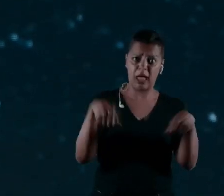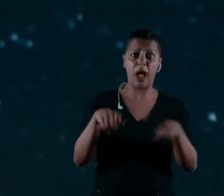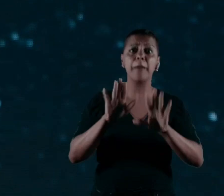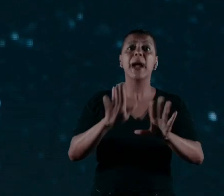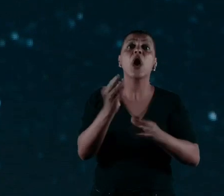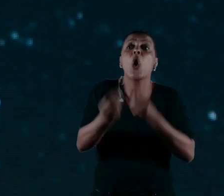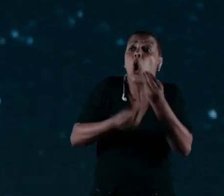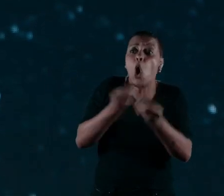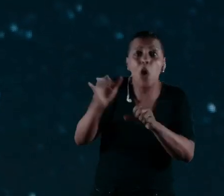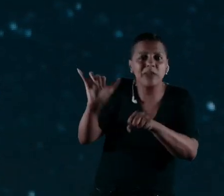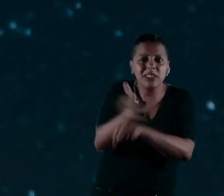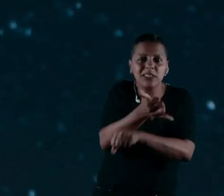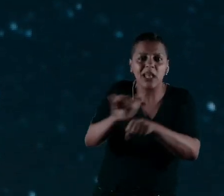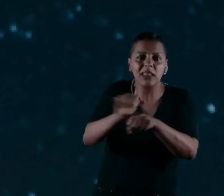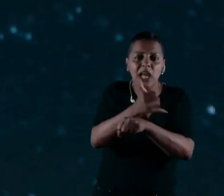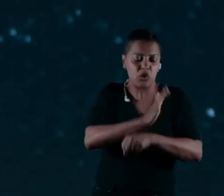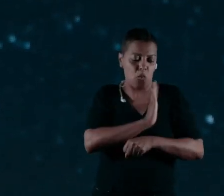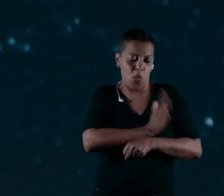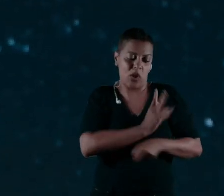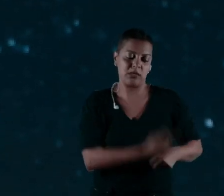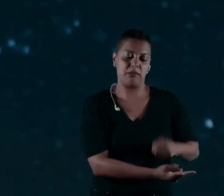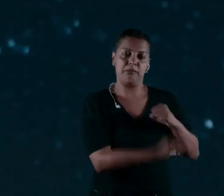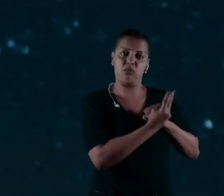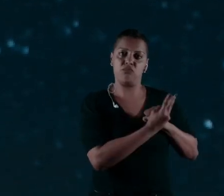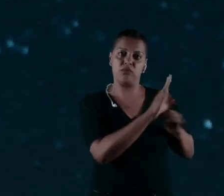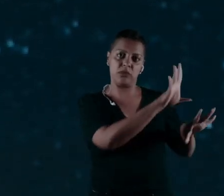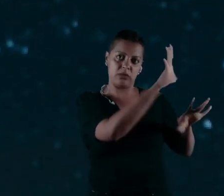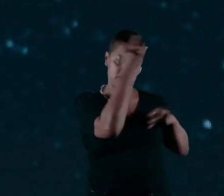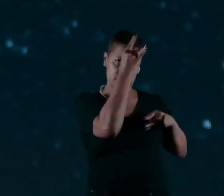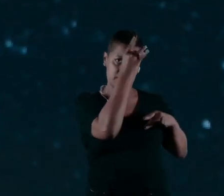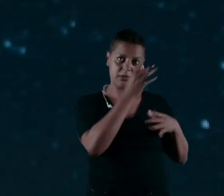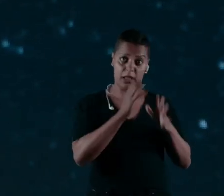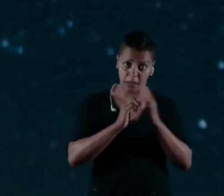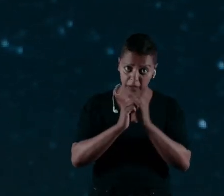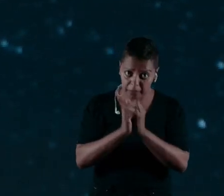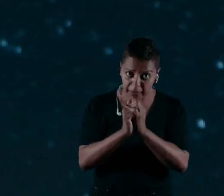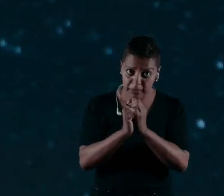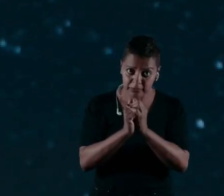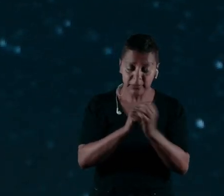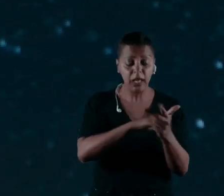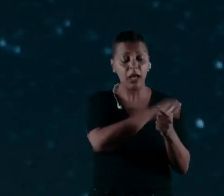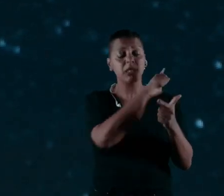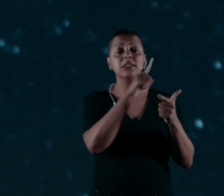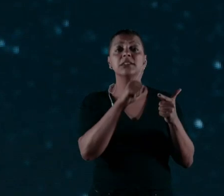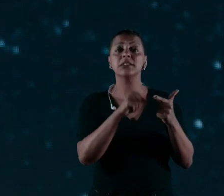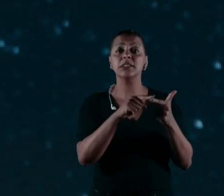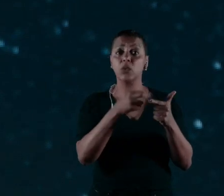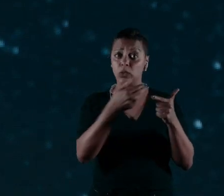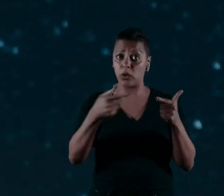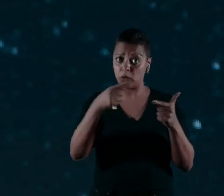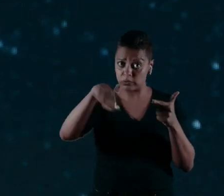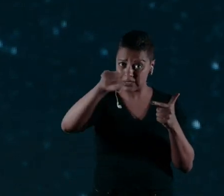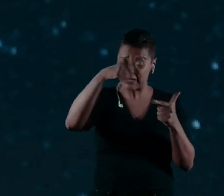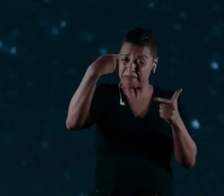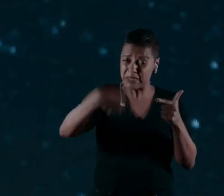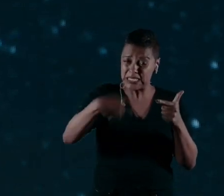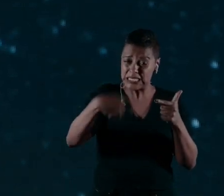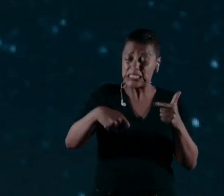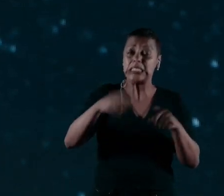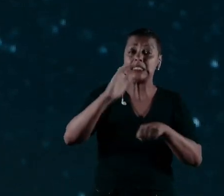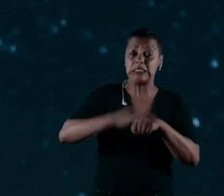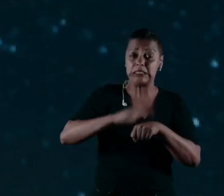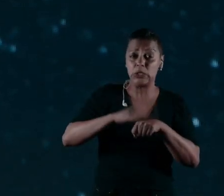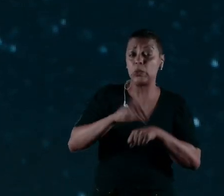palavra no teu coração. Amém? A segunda atitude mental que esse texto